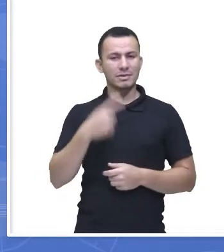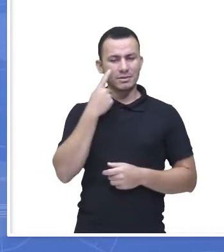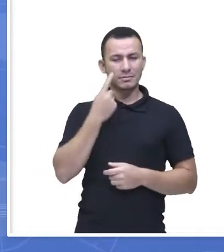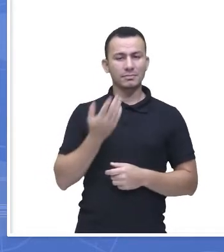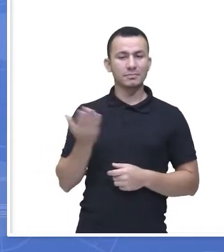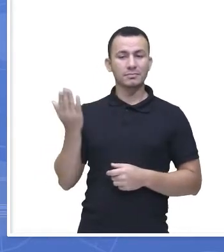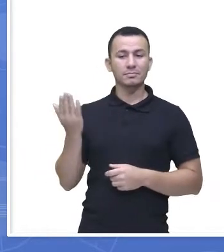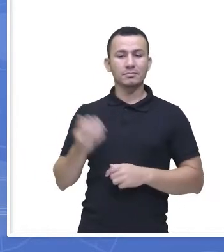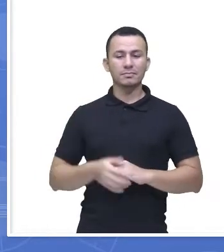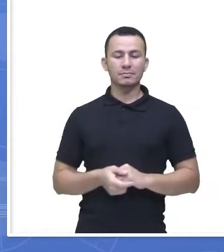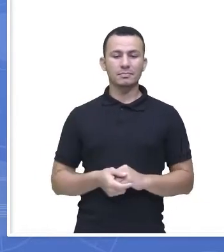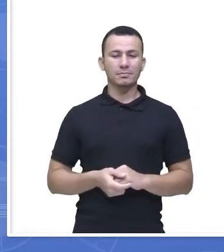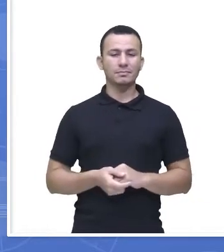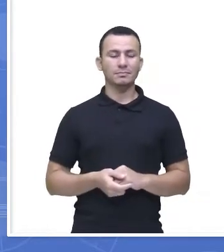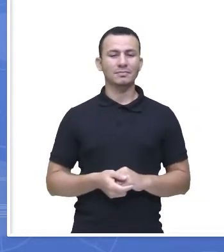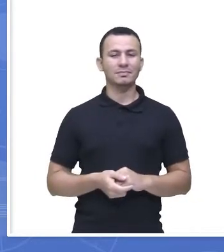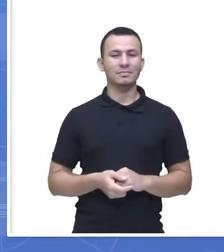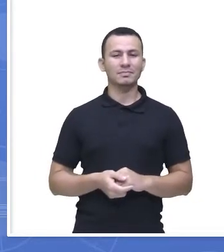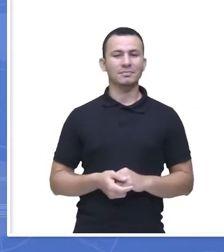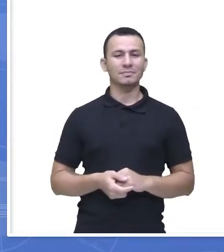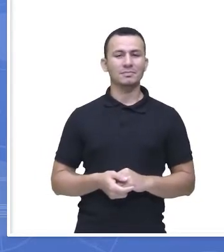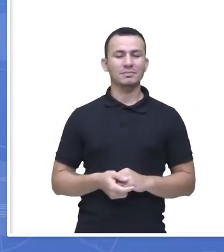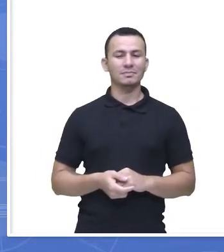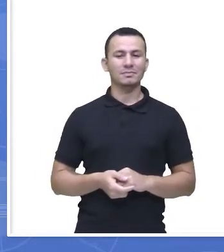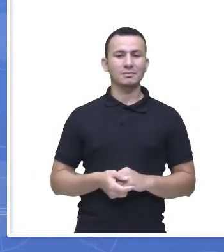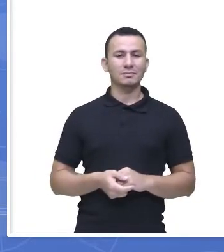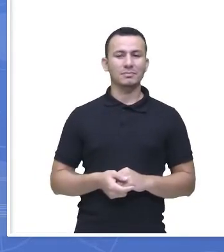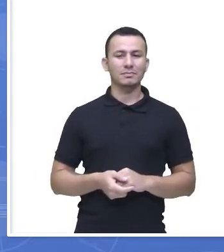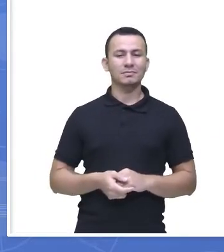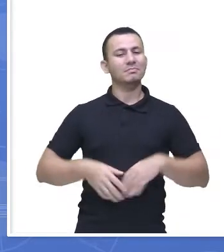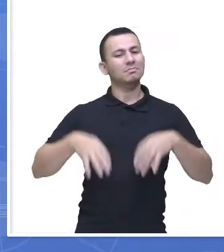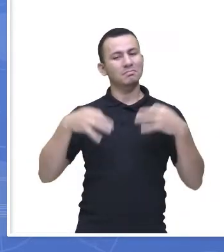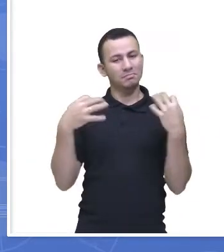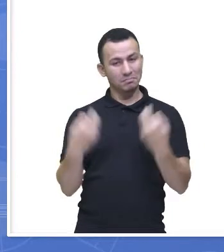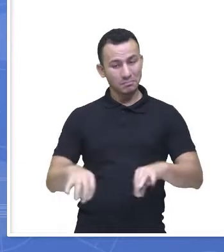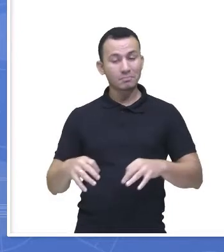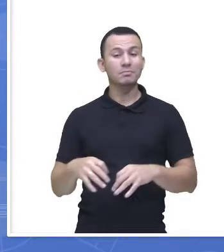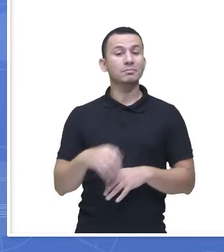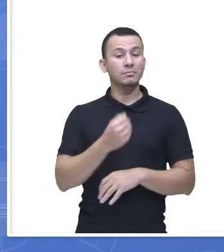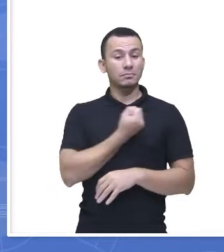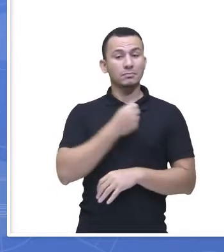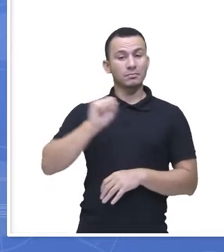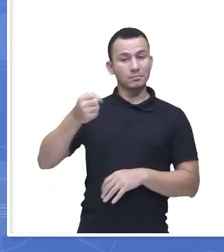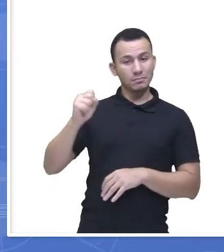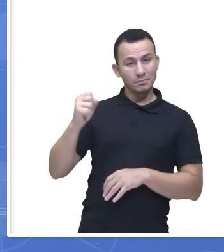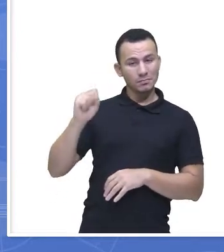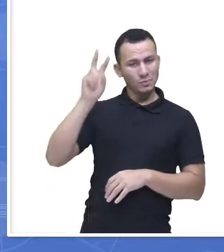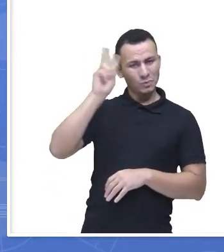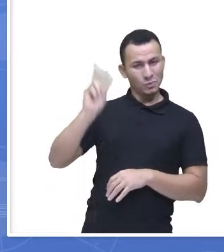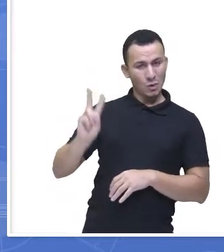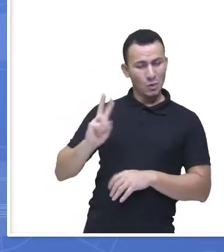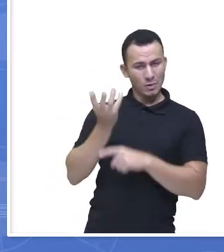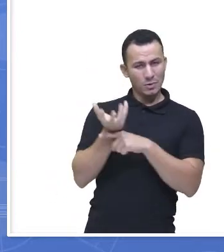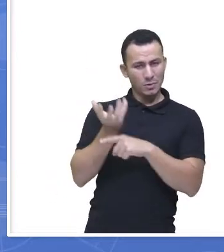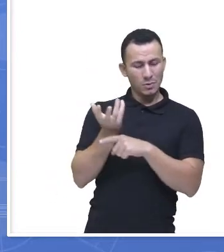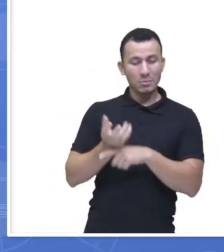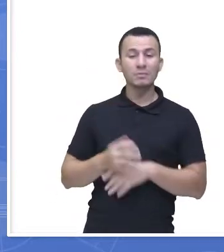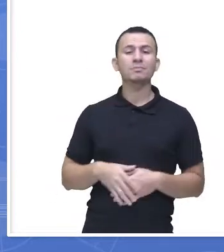está bombando no Exercitando de hoje. Isso deixa o professor de vocês muito feliz. Também enviou para a gente que a resposta correta é a letra